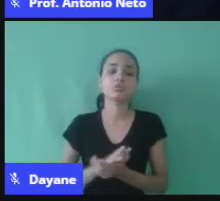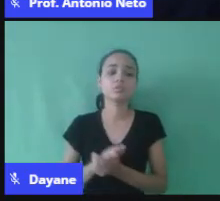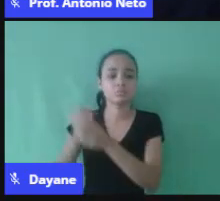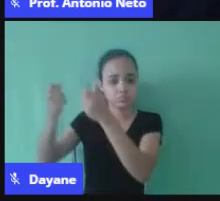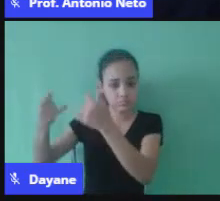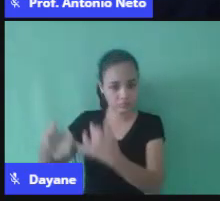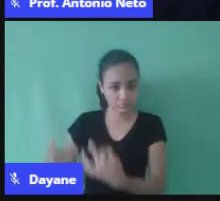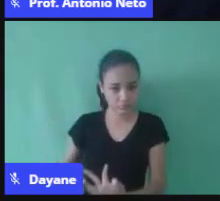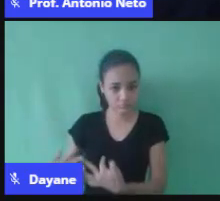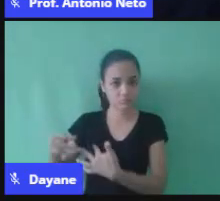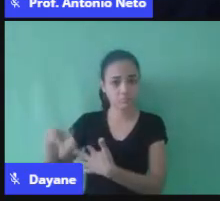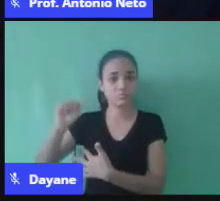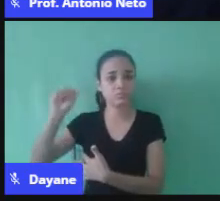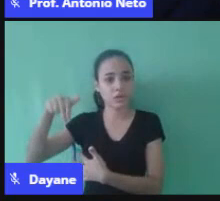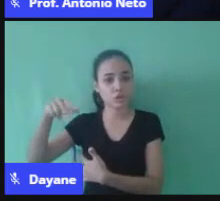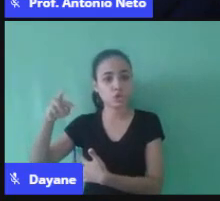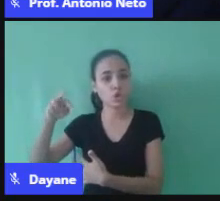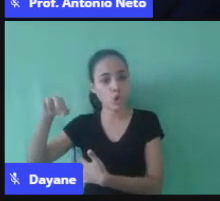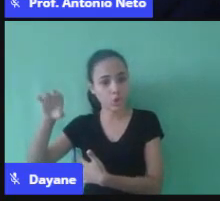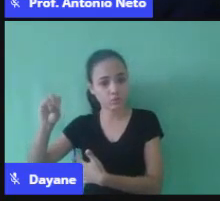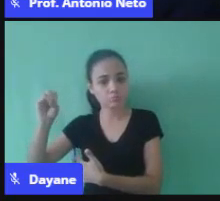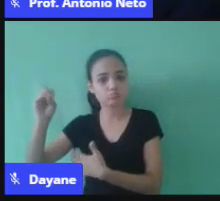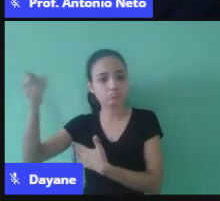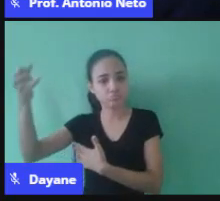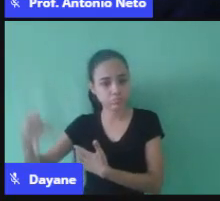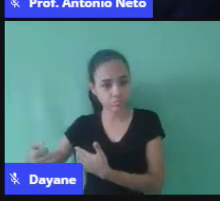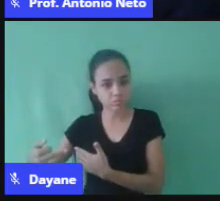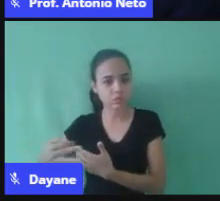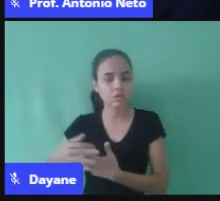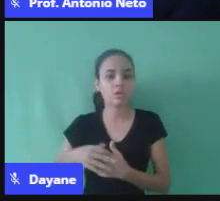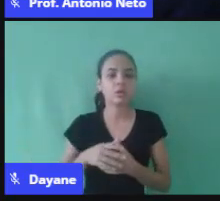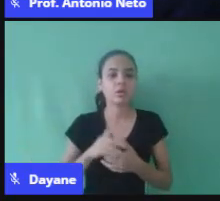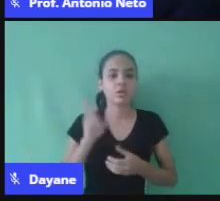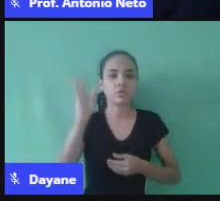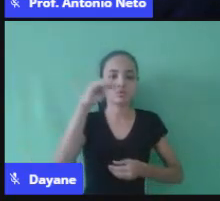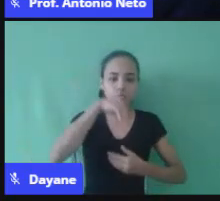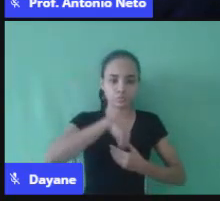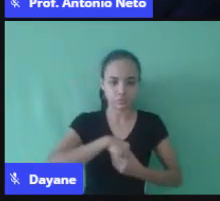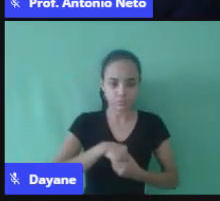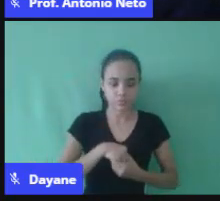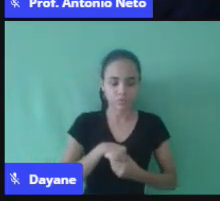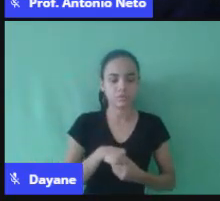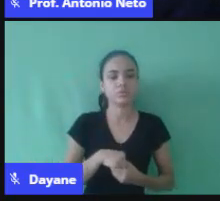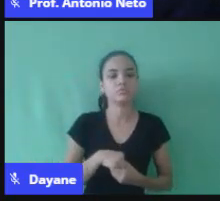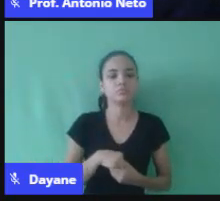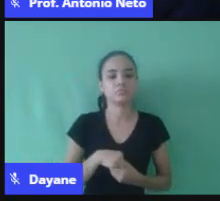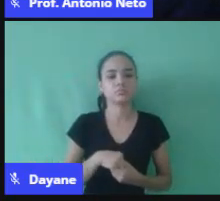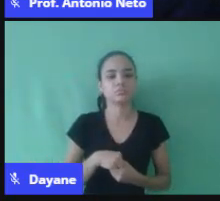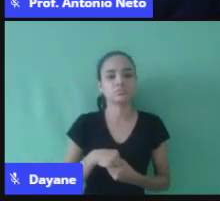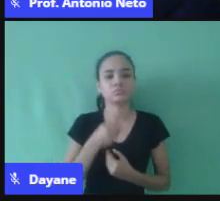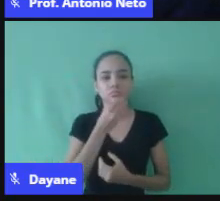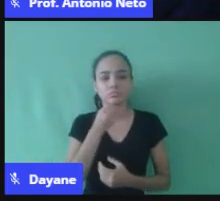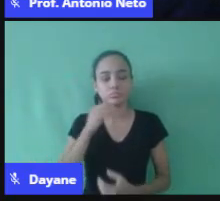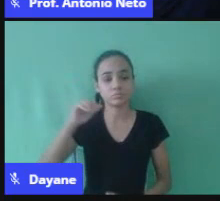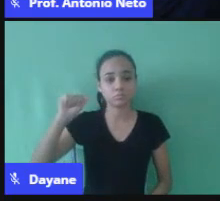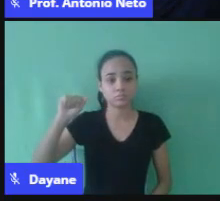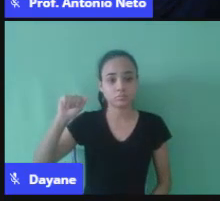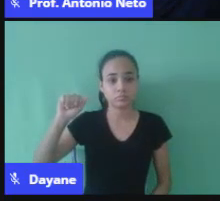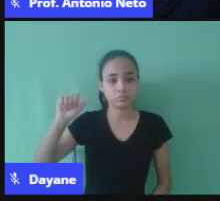da subjetividade, o Alexandre Portelli, que é um